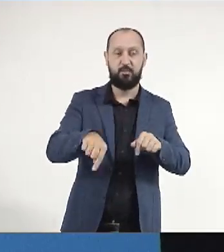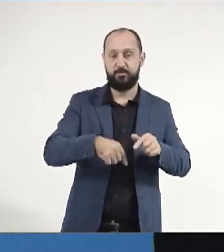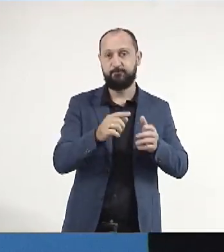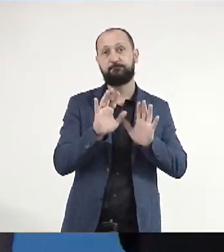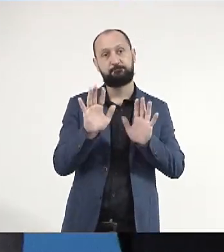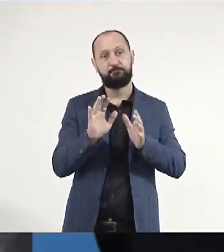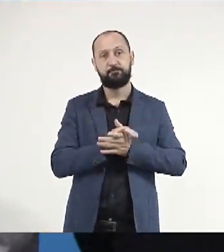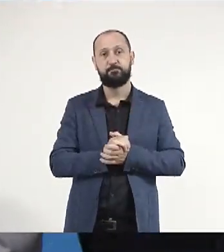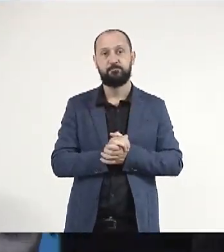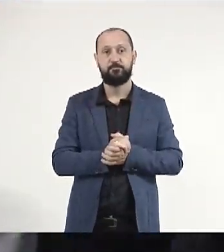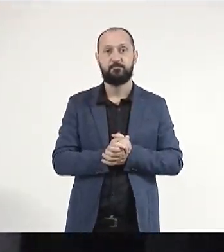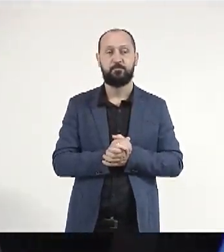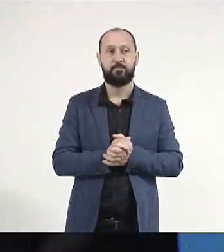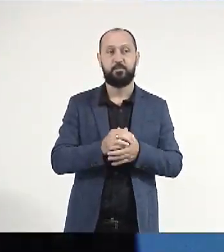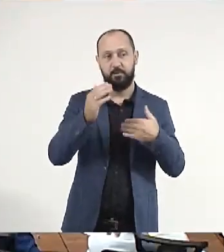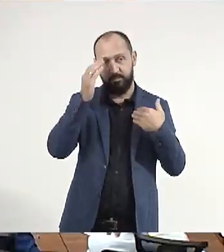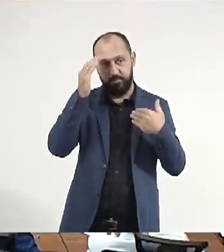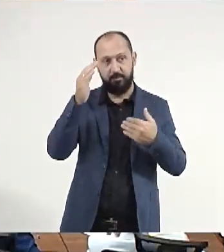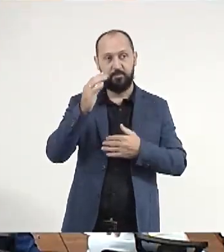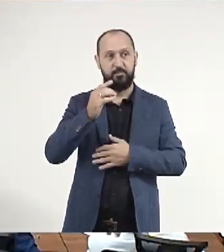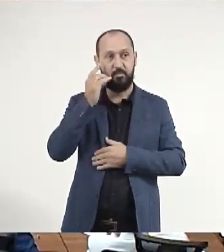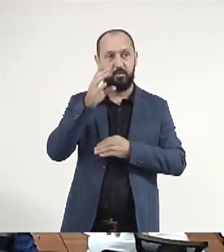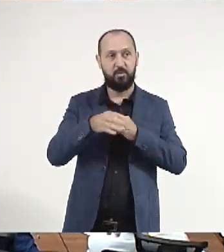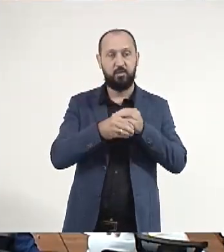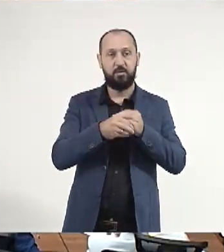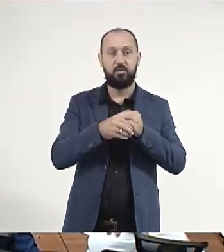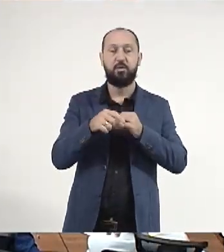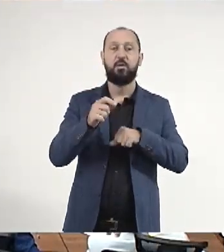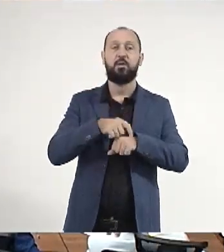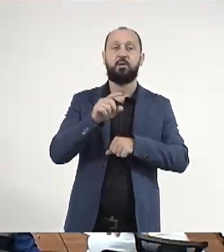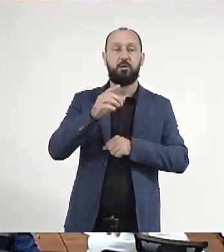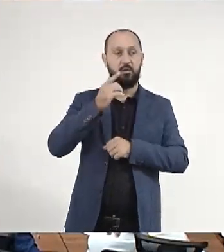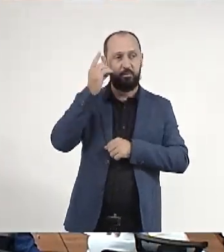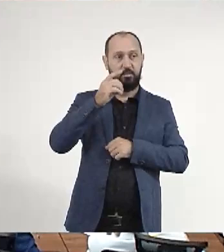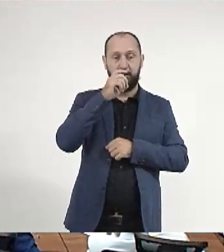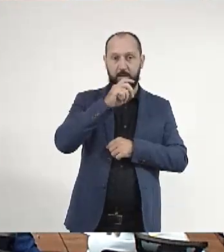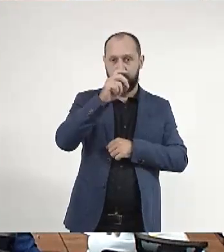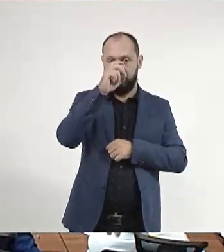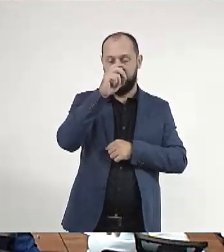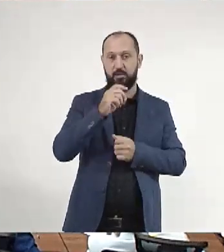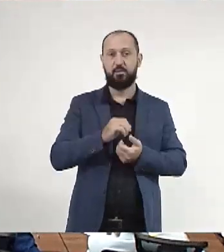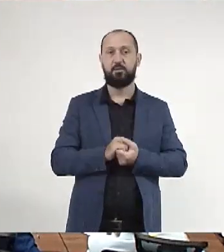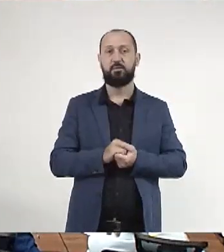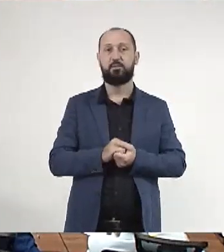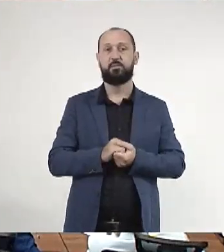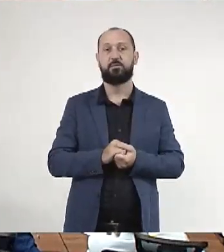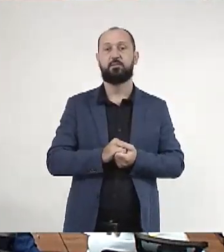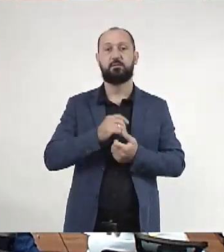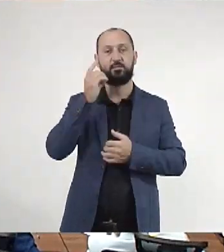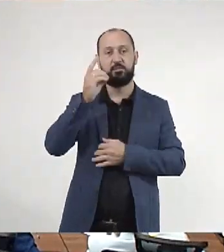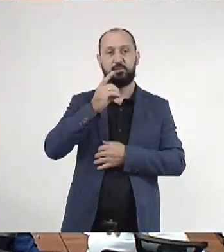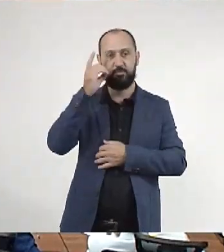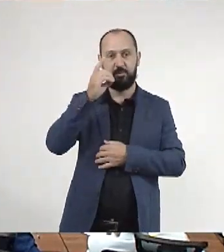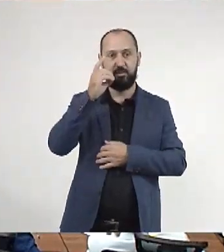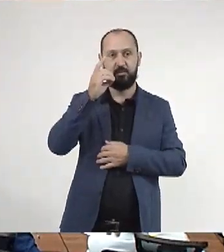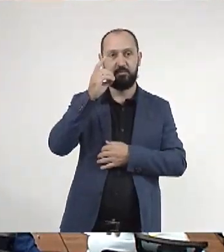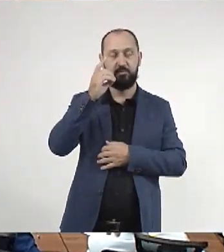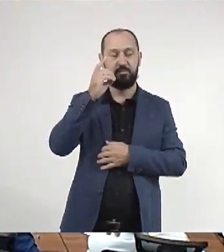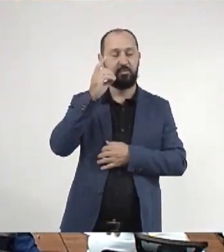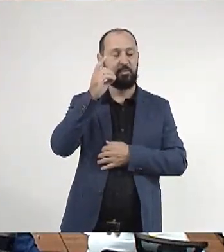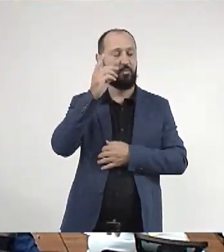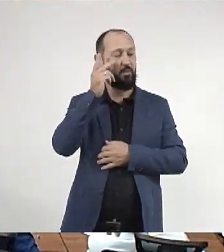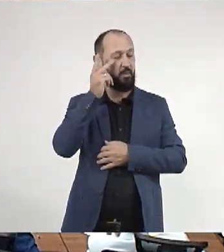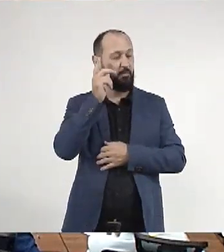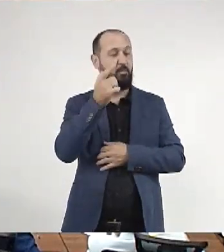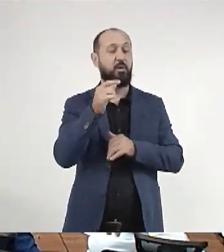propriedade. Obrigado pela parte. Concedo a parte ao deputado Zeca. Deputado Pedro Kemp, primeiro para